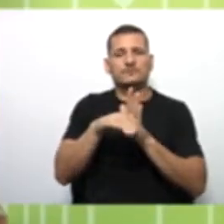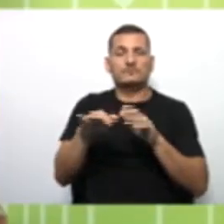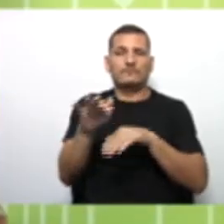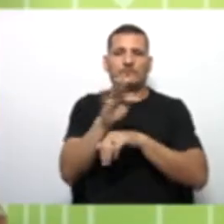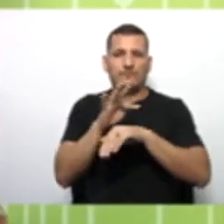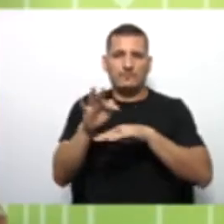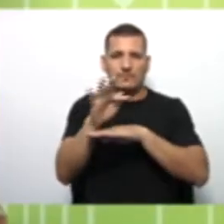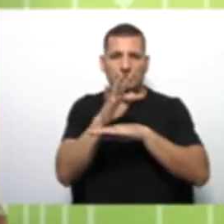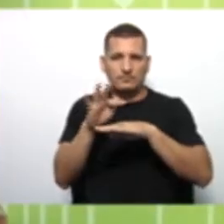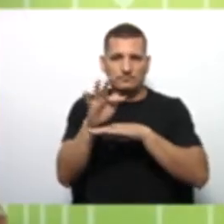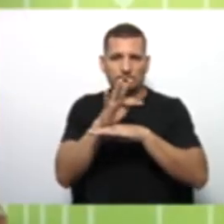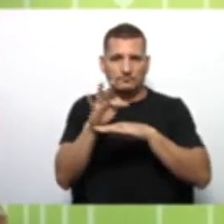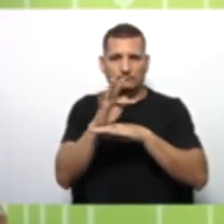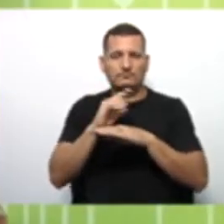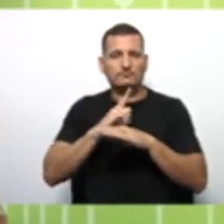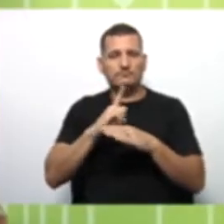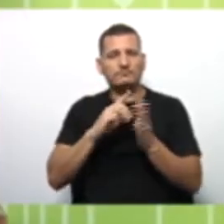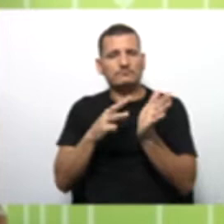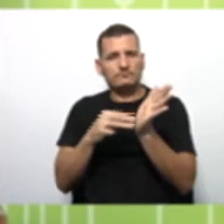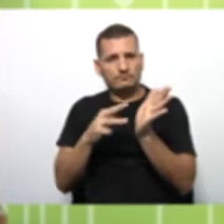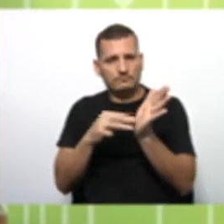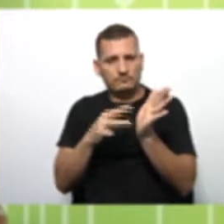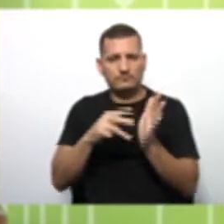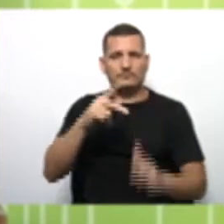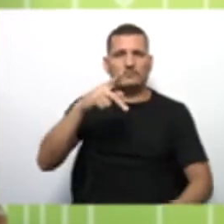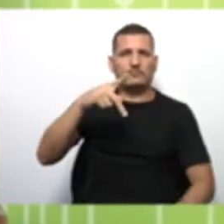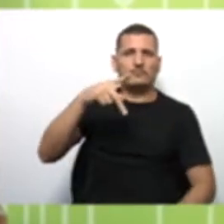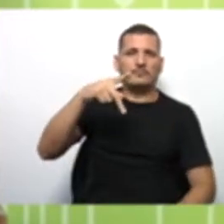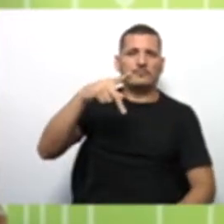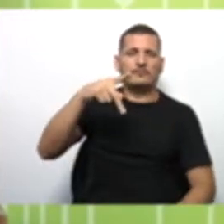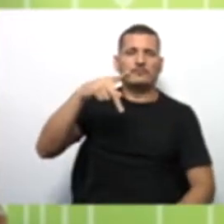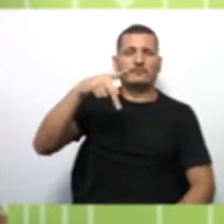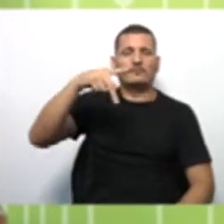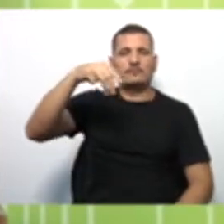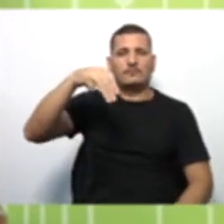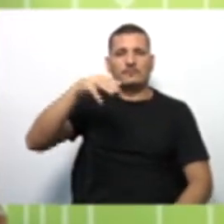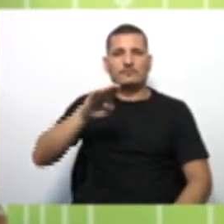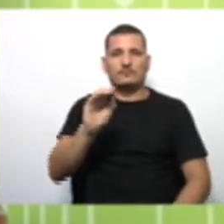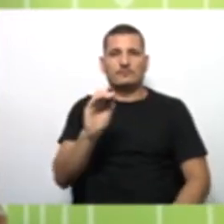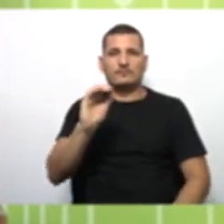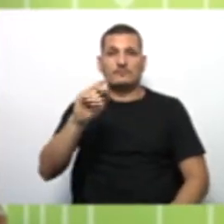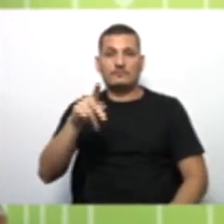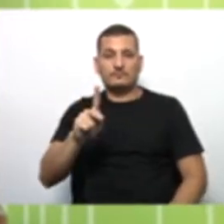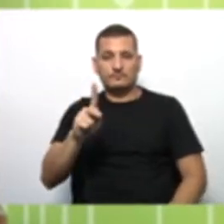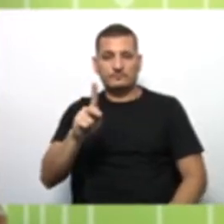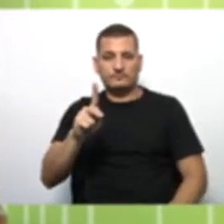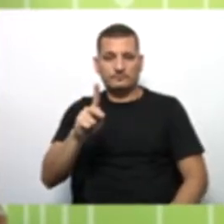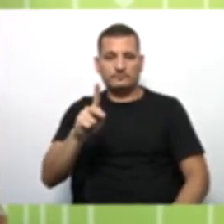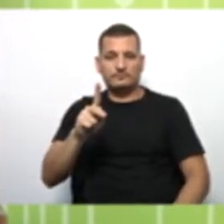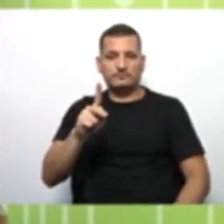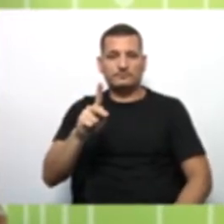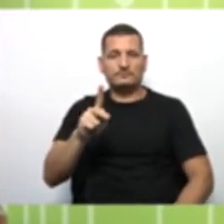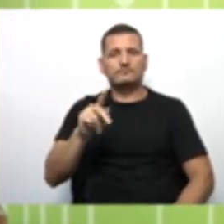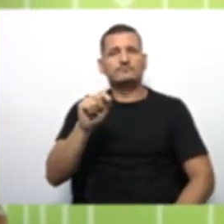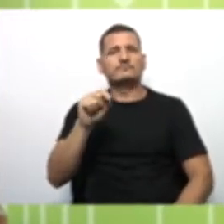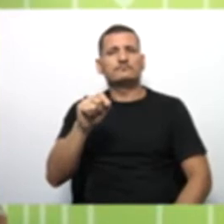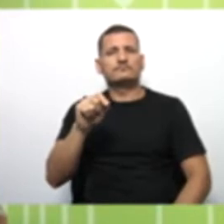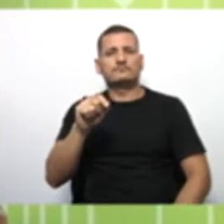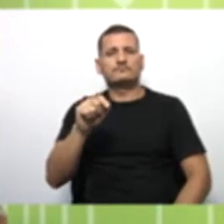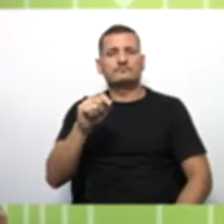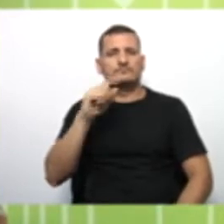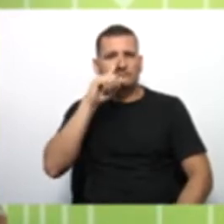que traz a metodologia do PMI dentro do PMBOK, que vem trazer justamente essa questão do que vem a